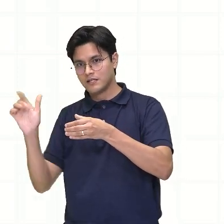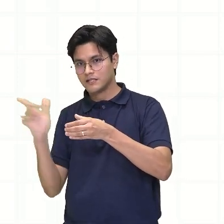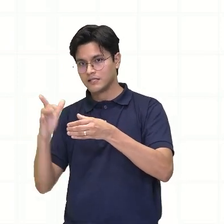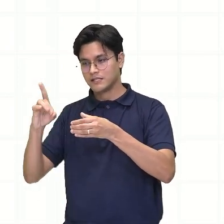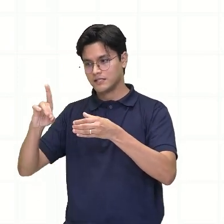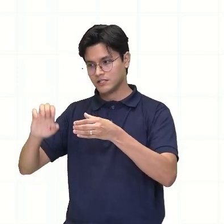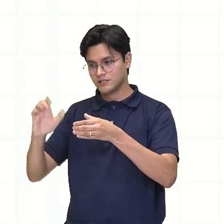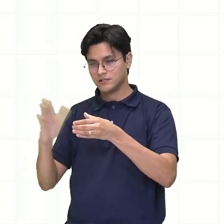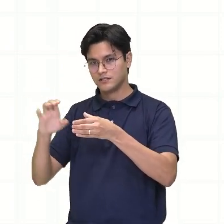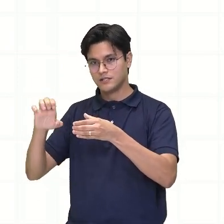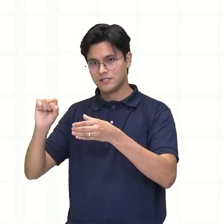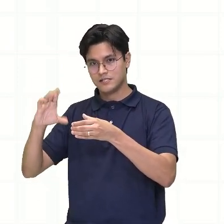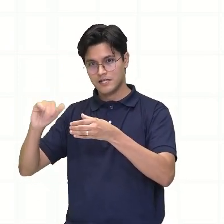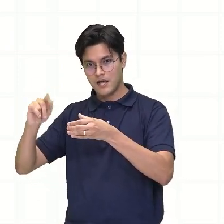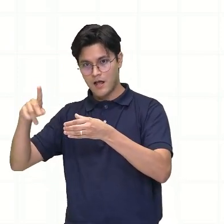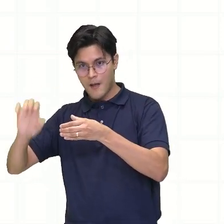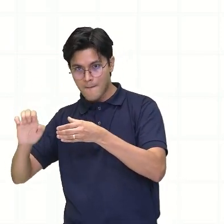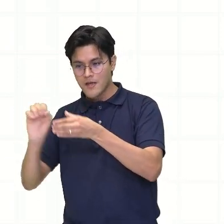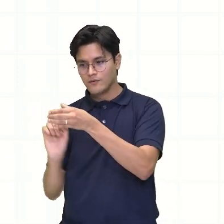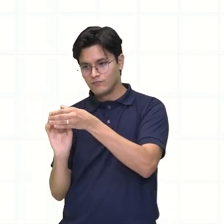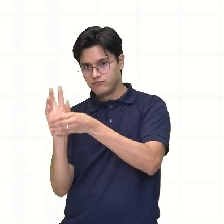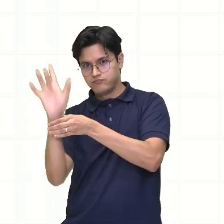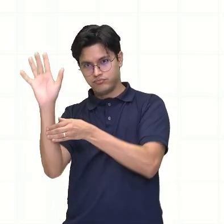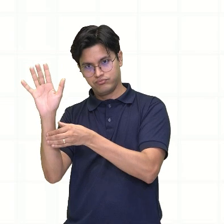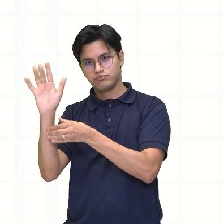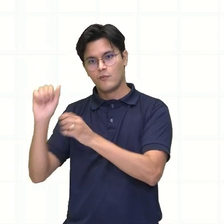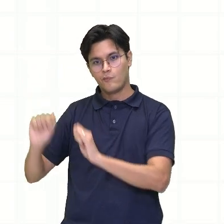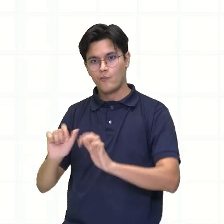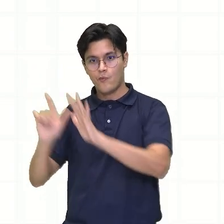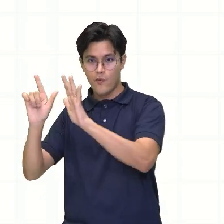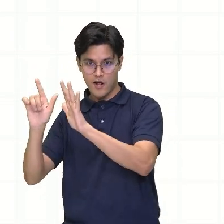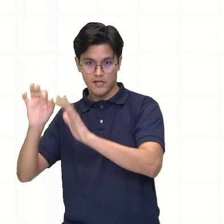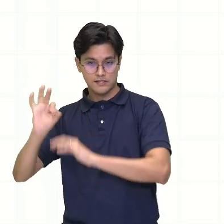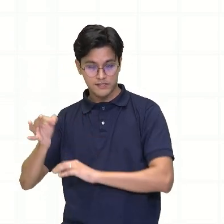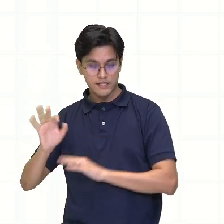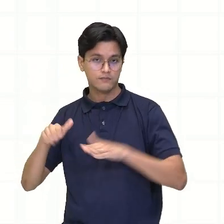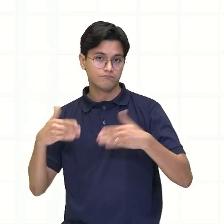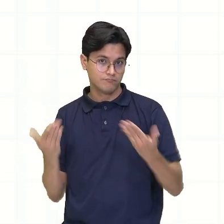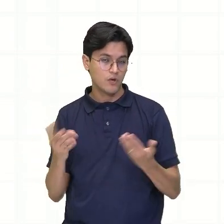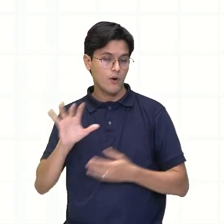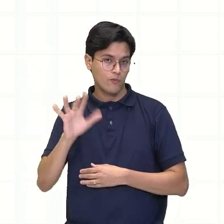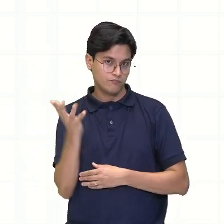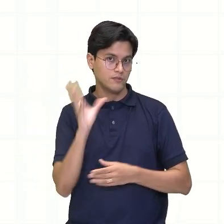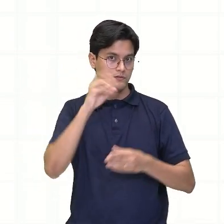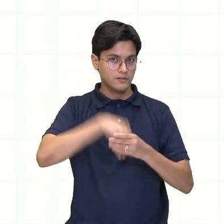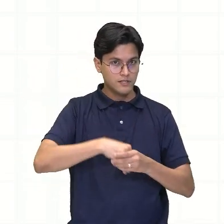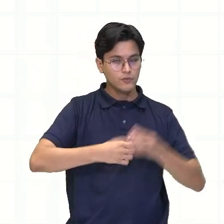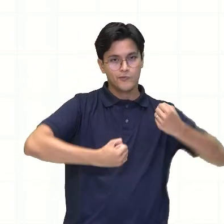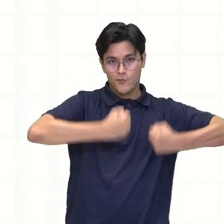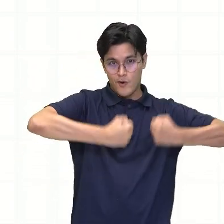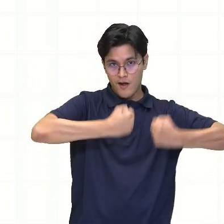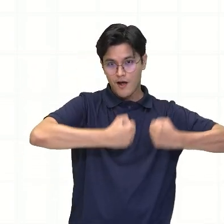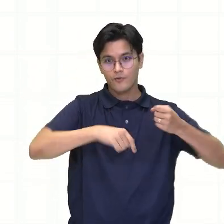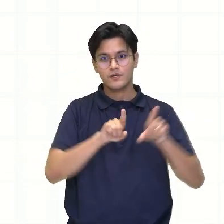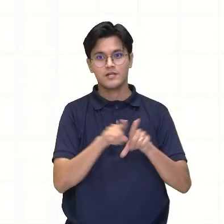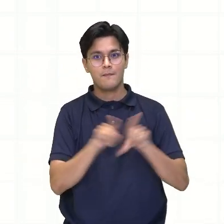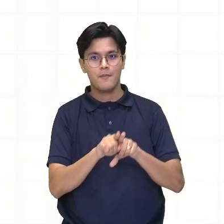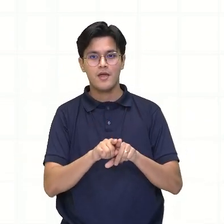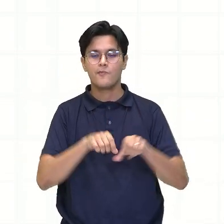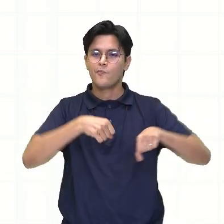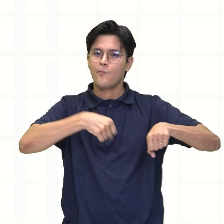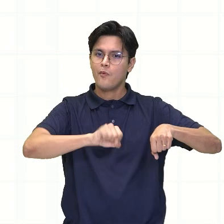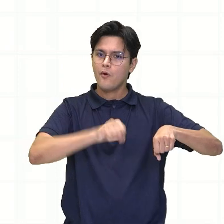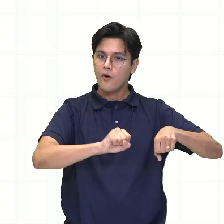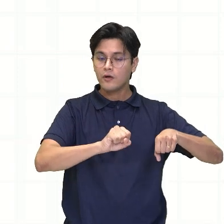pelo escapamento, né, de um carro, de uma moto, tá certo? Então essa é uma estrutura aí básica, né, de